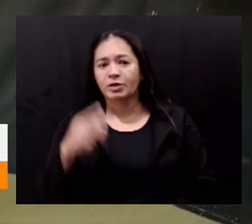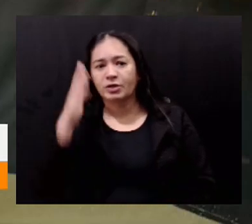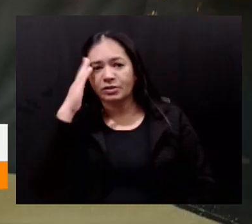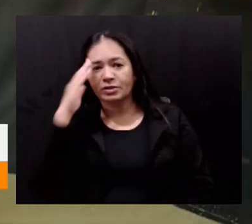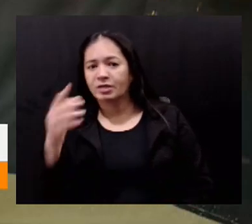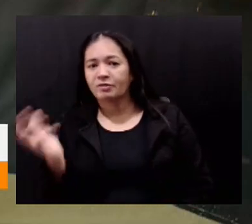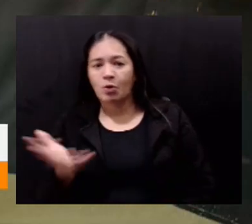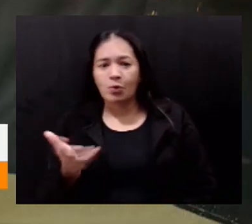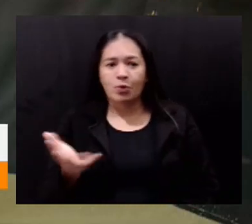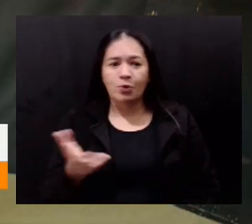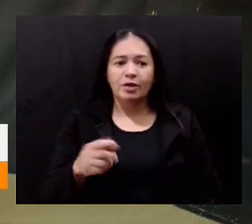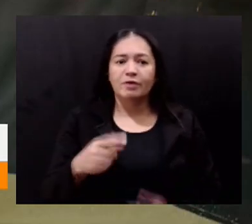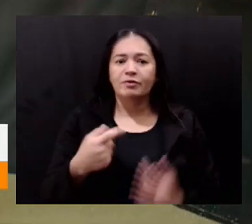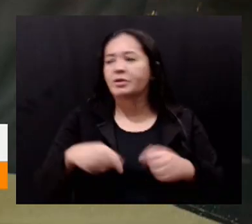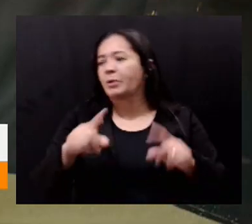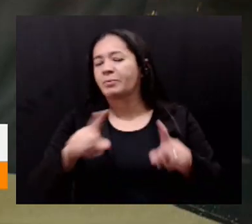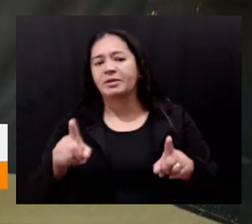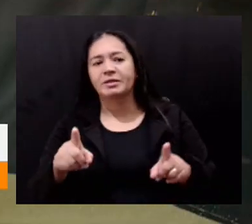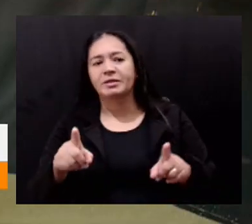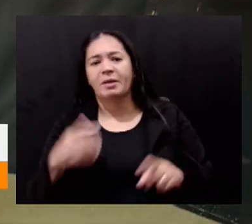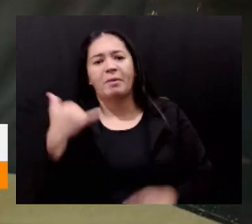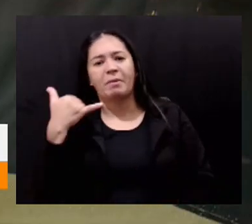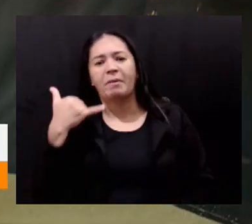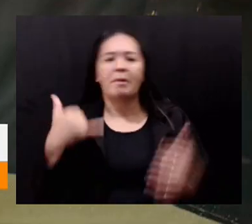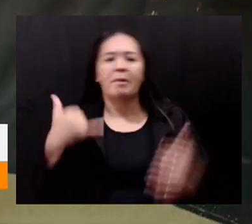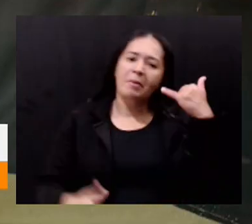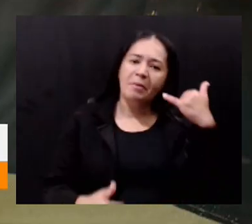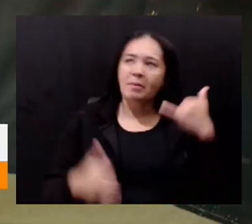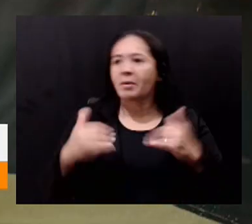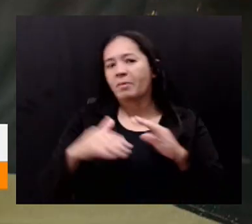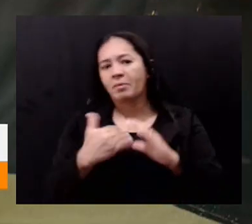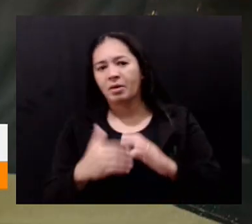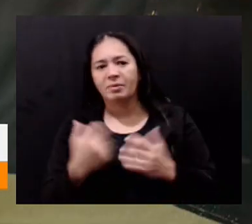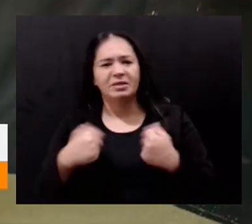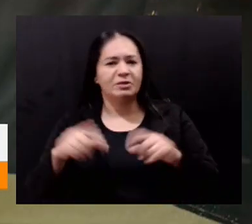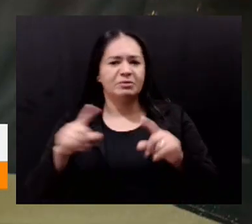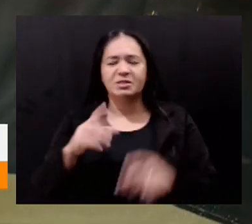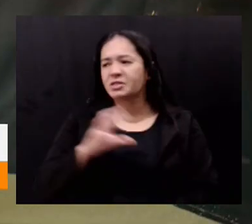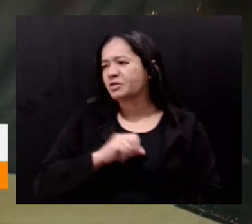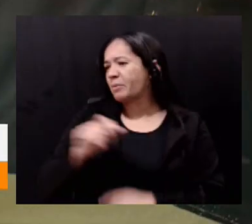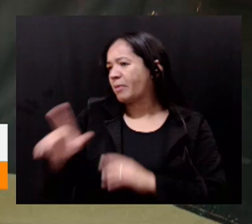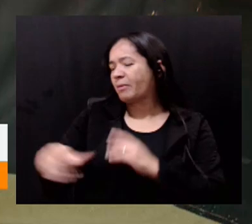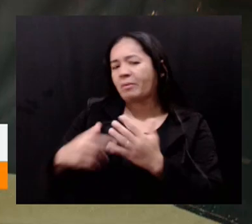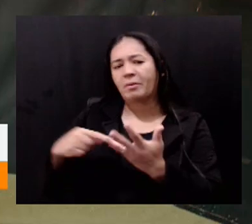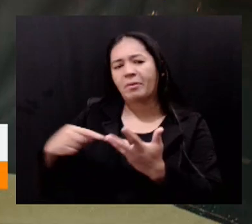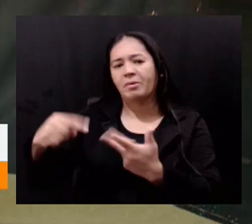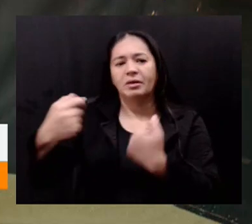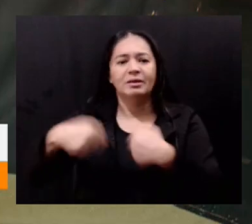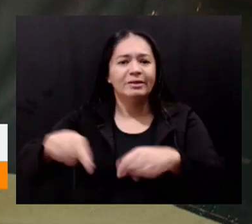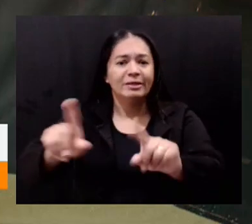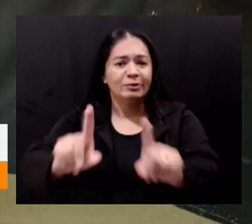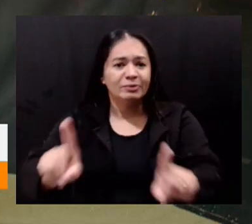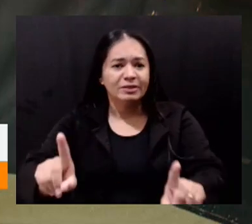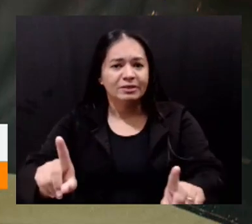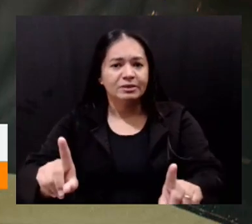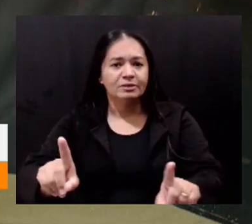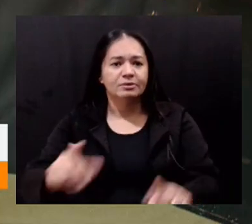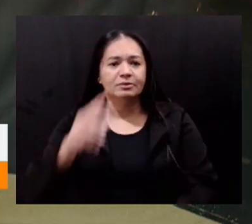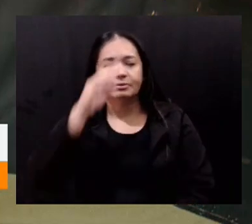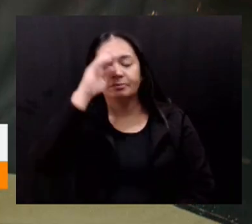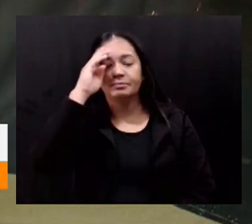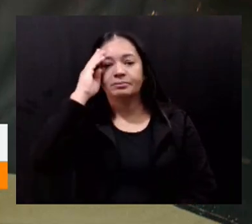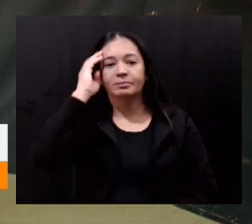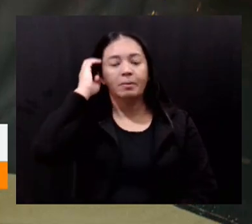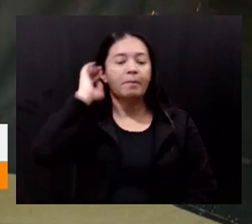precisa ficar me ligando, mandando mensagem toda hora, dizendo: ah, te adoro, te amo, te isso, te aquilo, amiga daqui, amiga dali. Mas tem